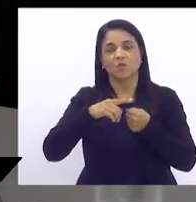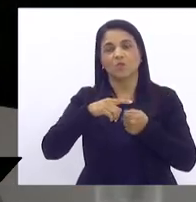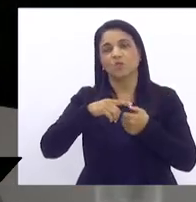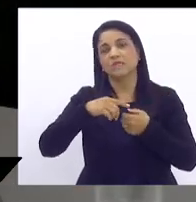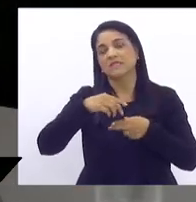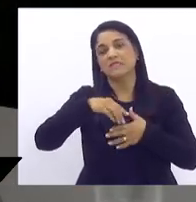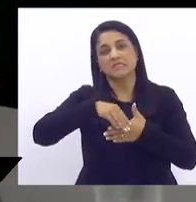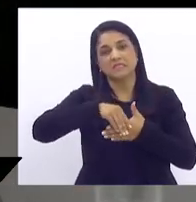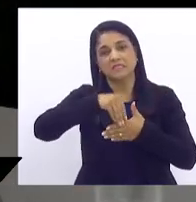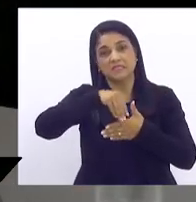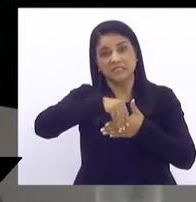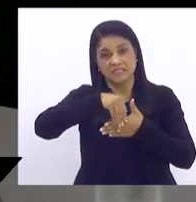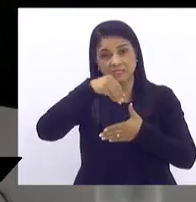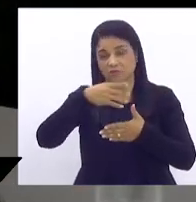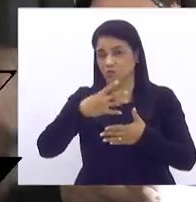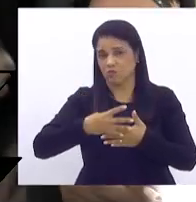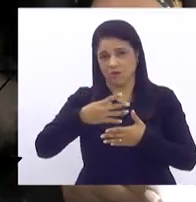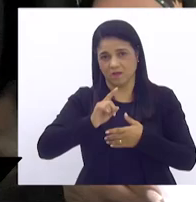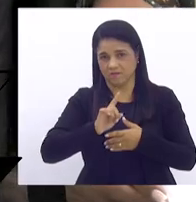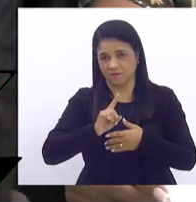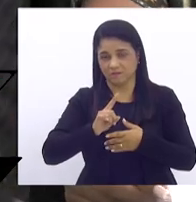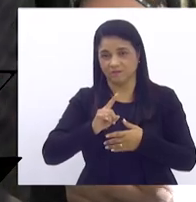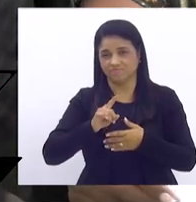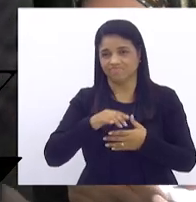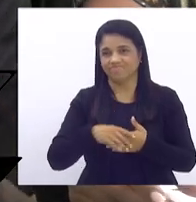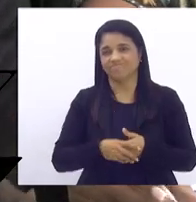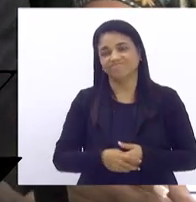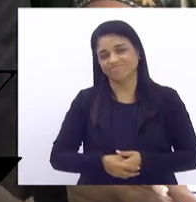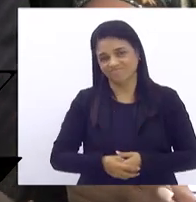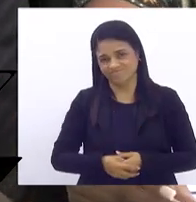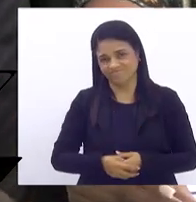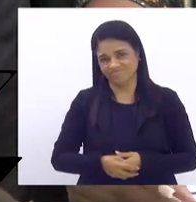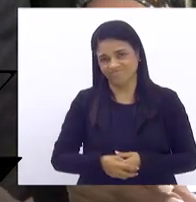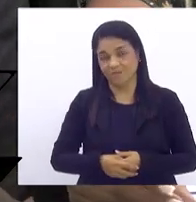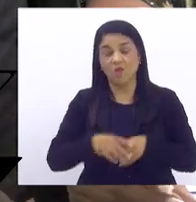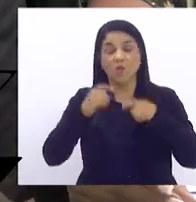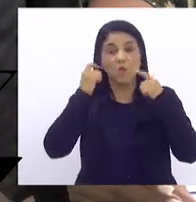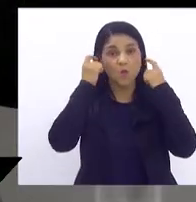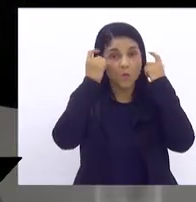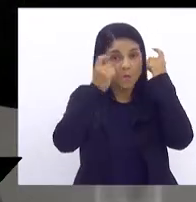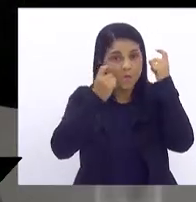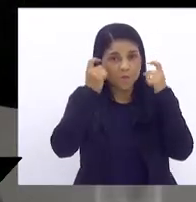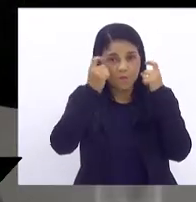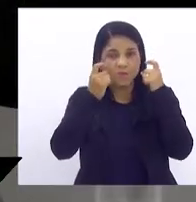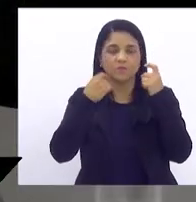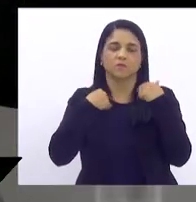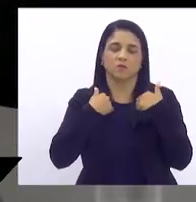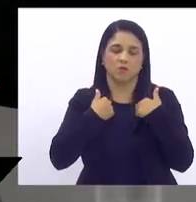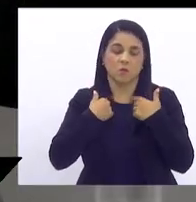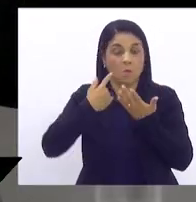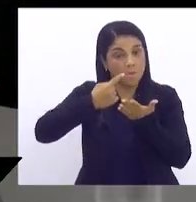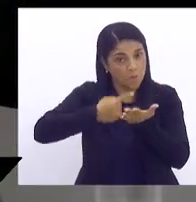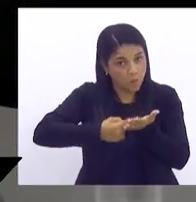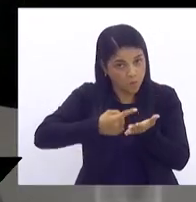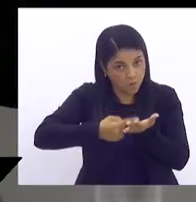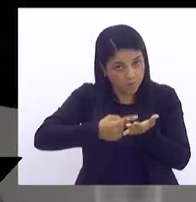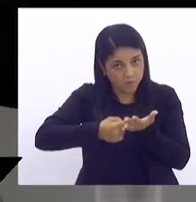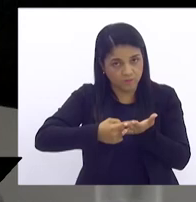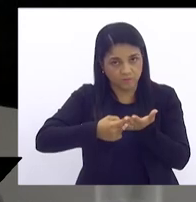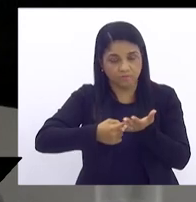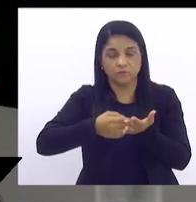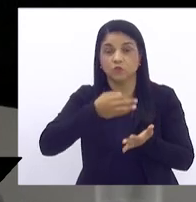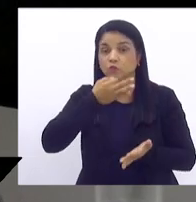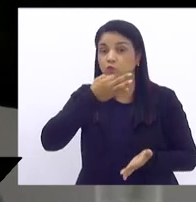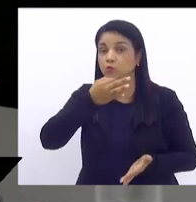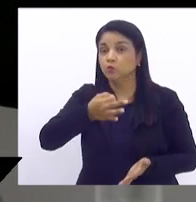como um todo. Esta é a questão central. Eu tenho uma preocupação. Eu me comprometo de trazer aqui uma